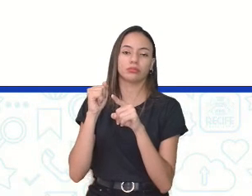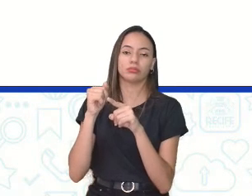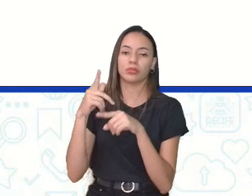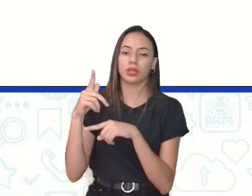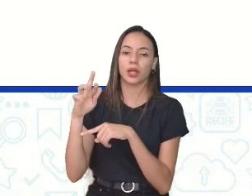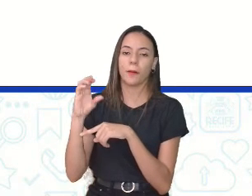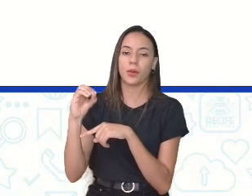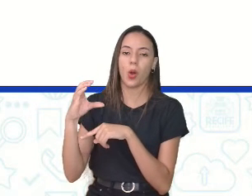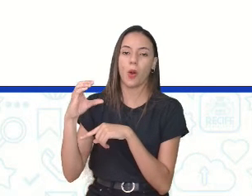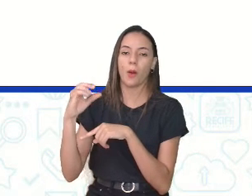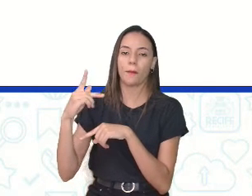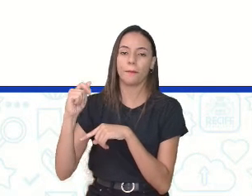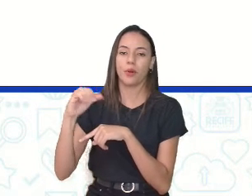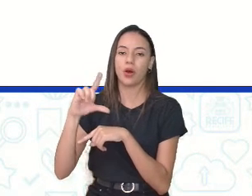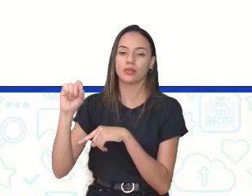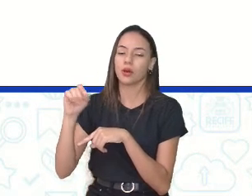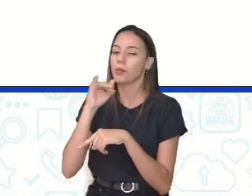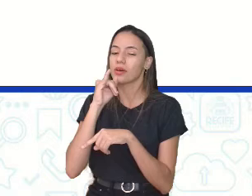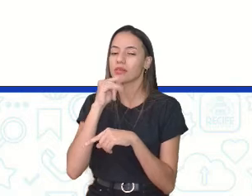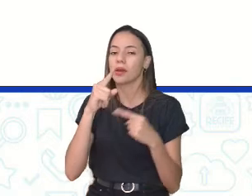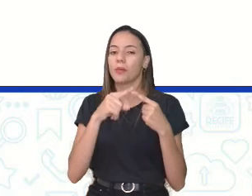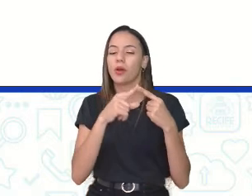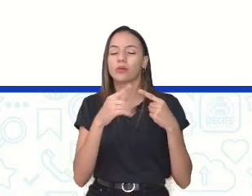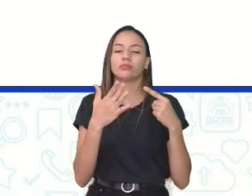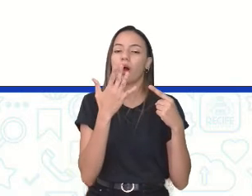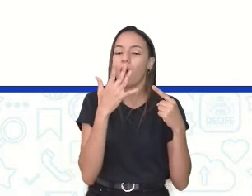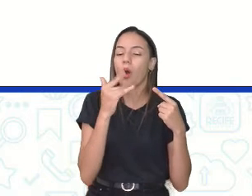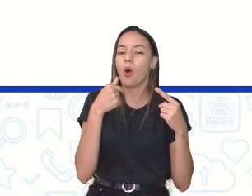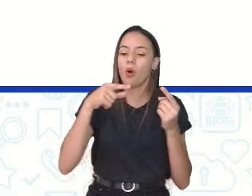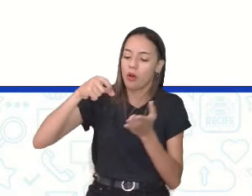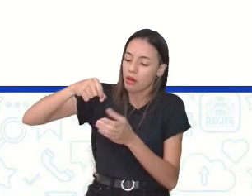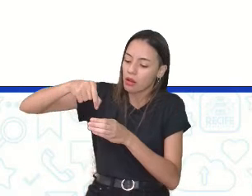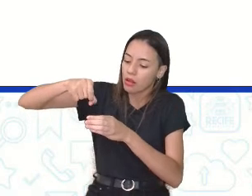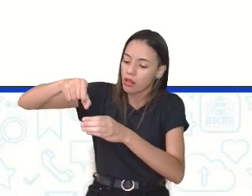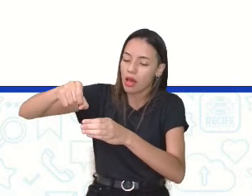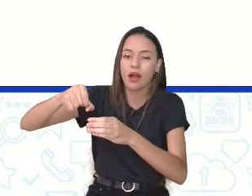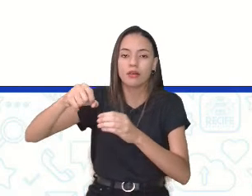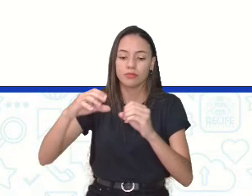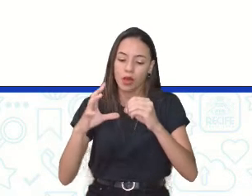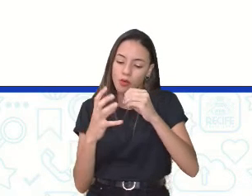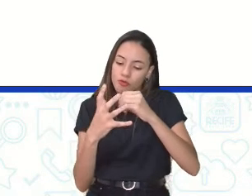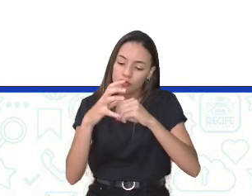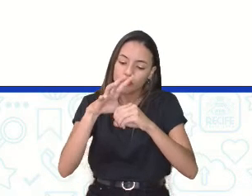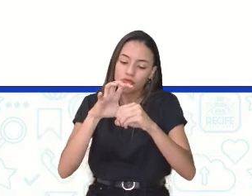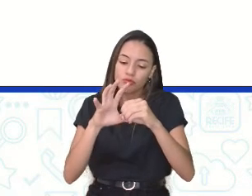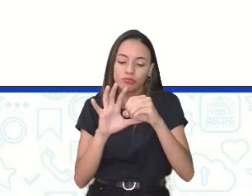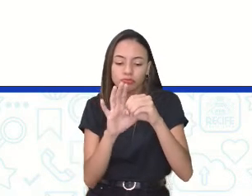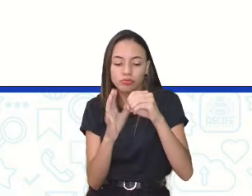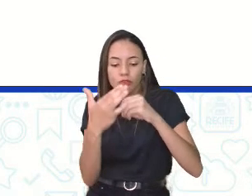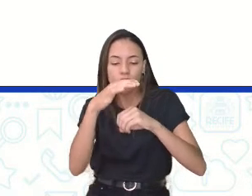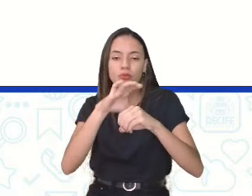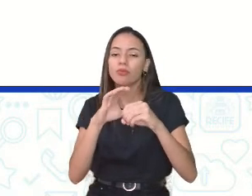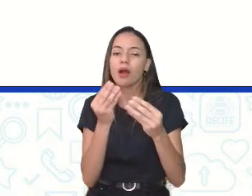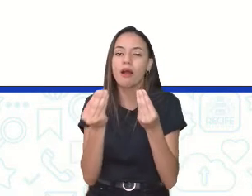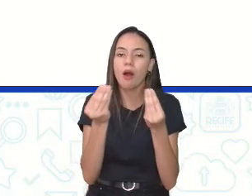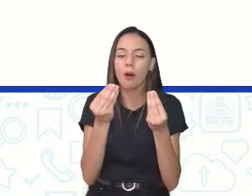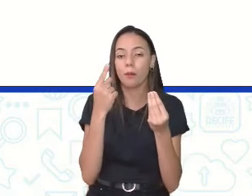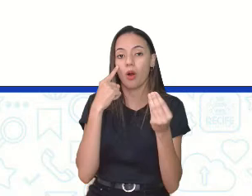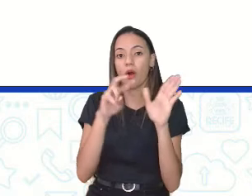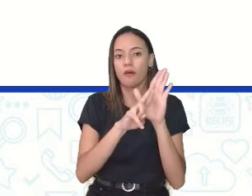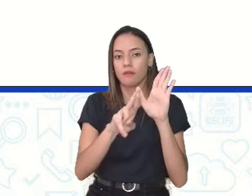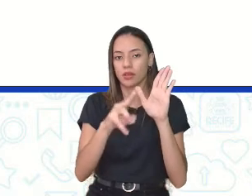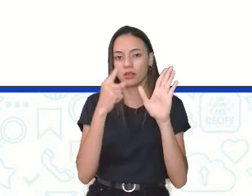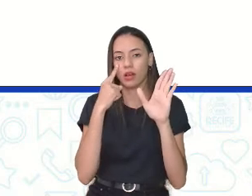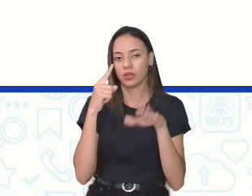da flor, posição das flores, cor da semente, forma da semente. Vê lá o resultado,